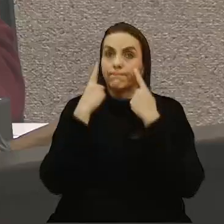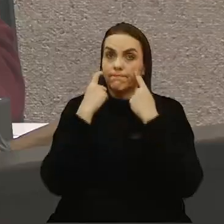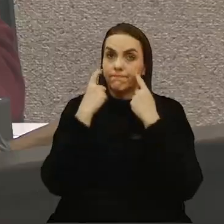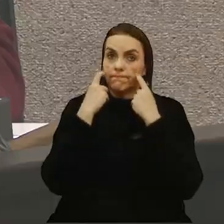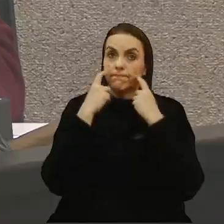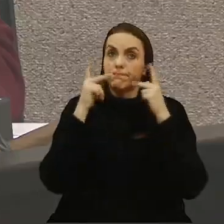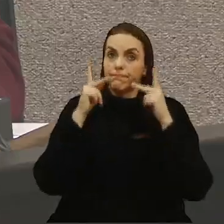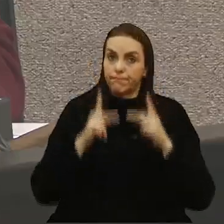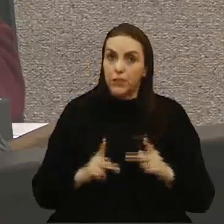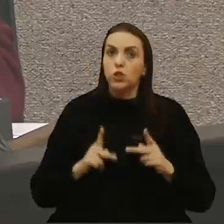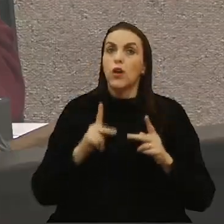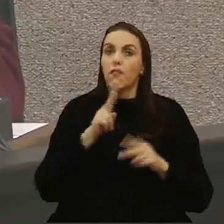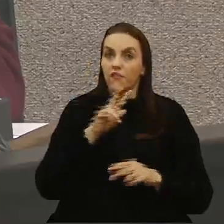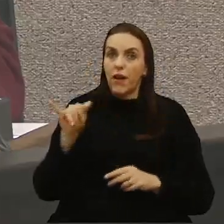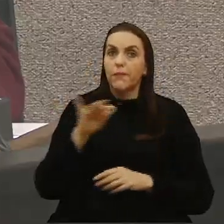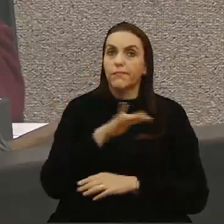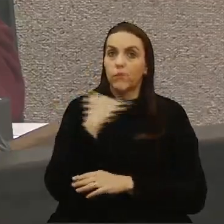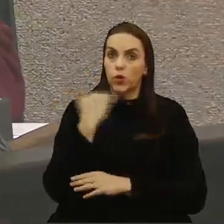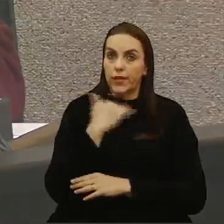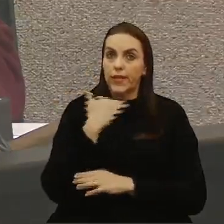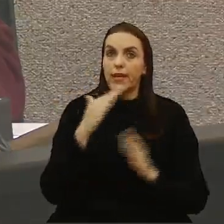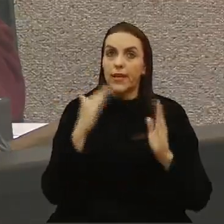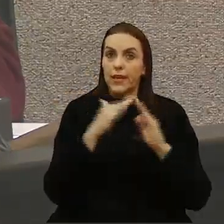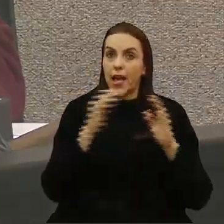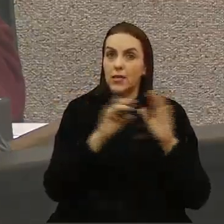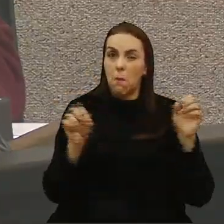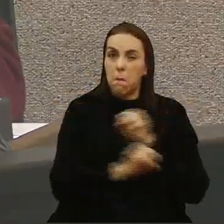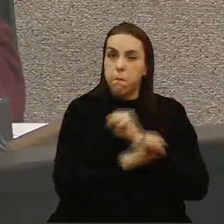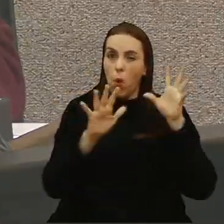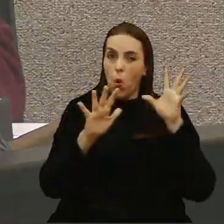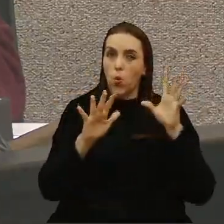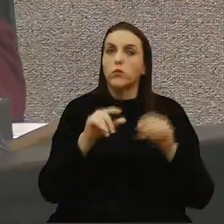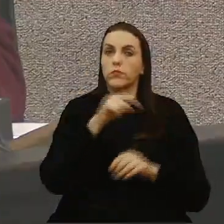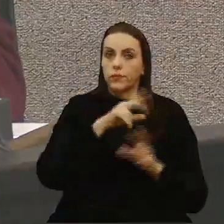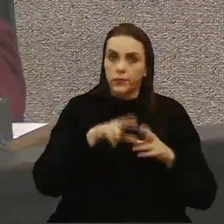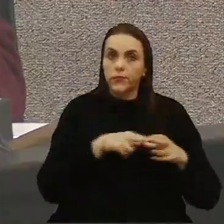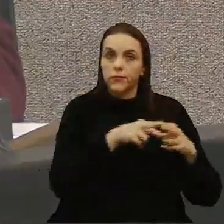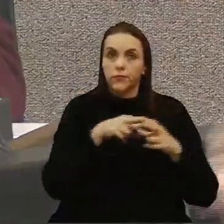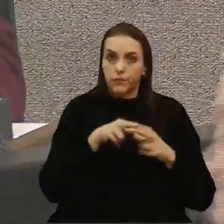vidas perdidas e casas destruídas naquela região. Era isso, senhor presidente. Muito obrigada. Obrigado.